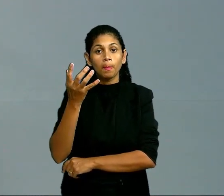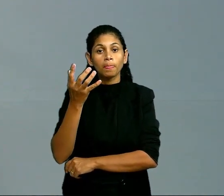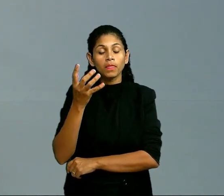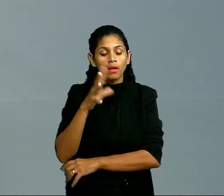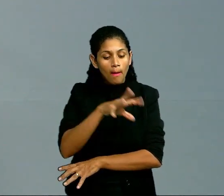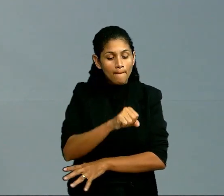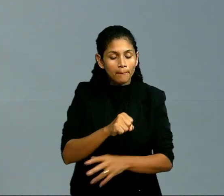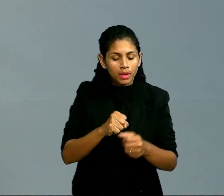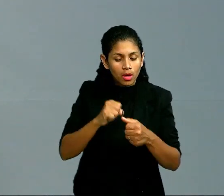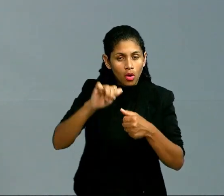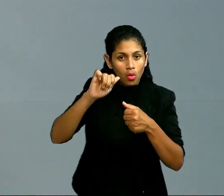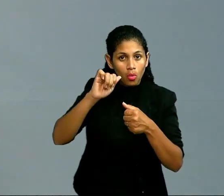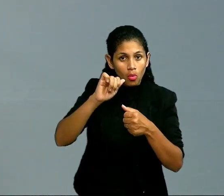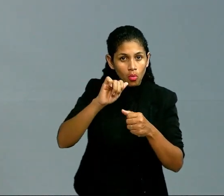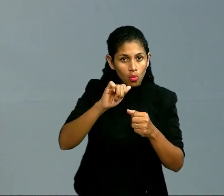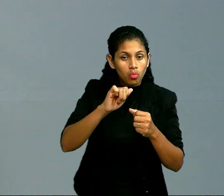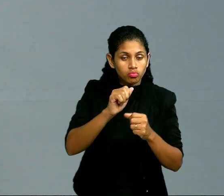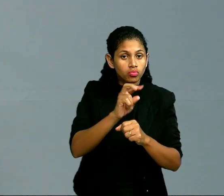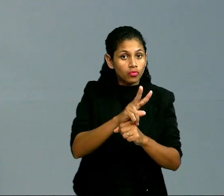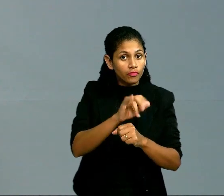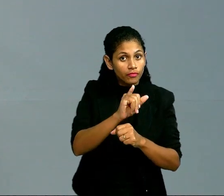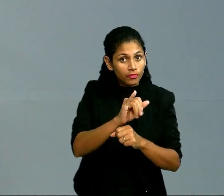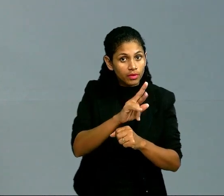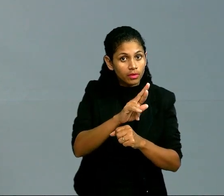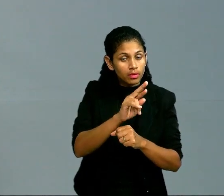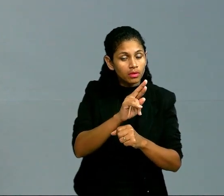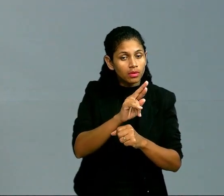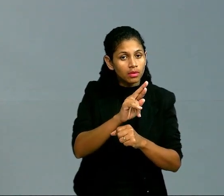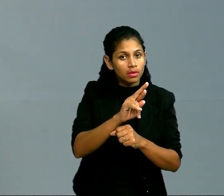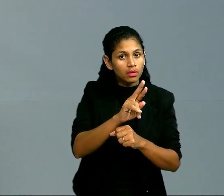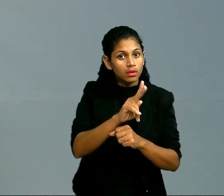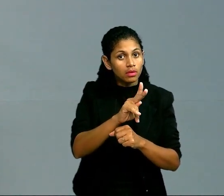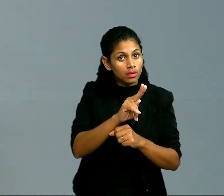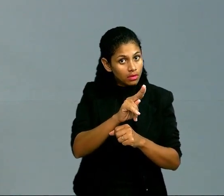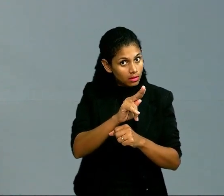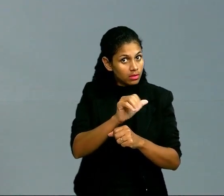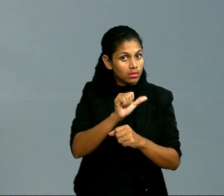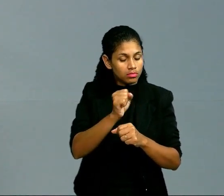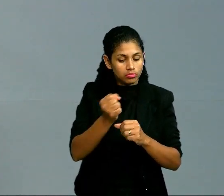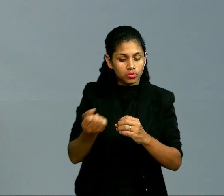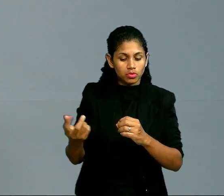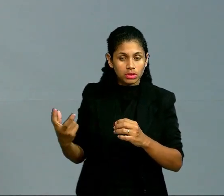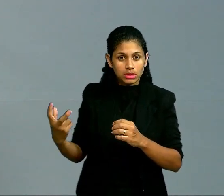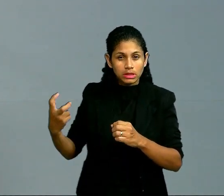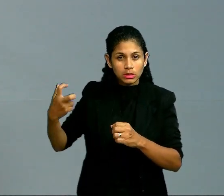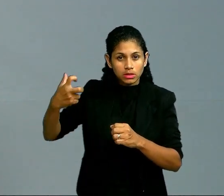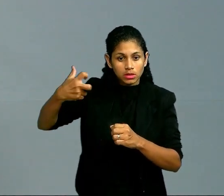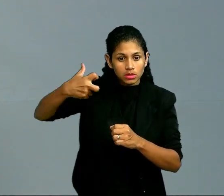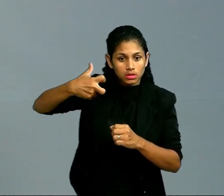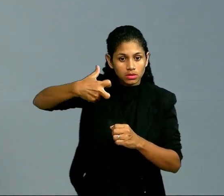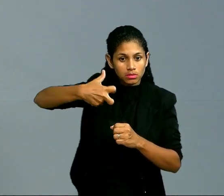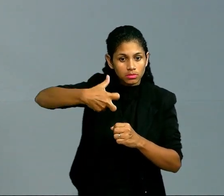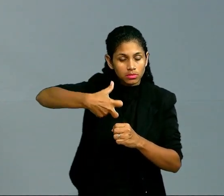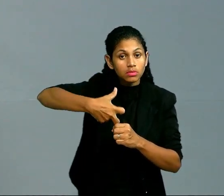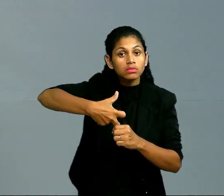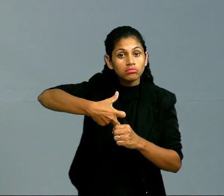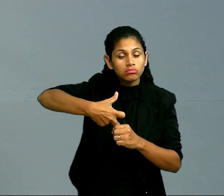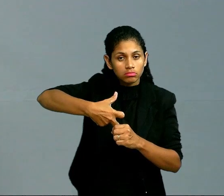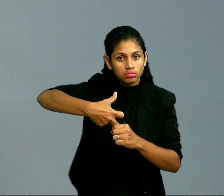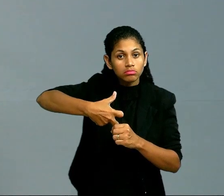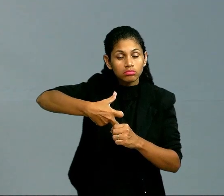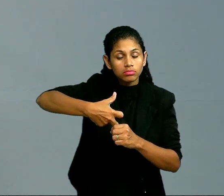vírus, né, seguro, por assim dizer, ele injeta dentro desse vírus uma